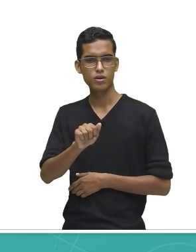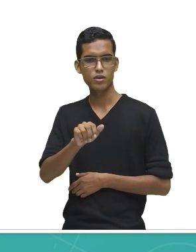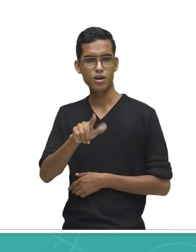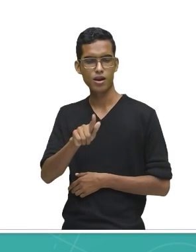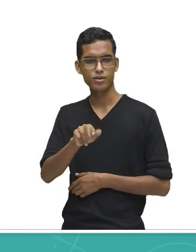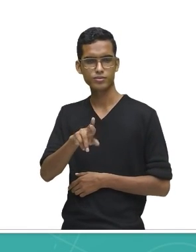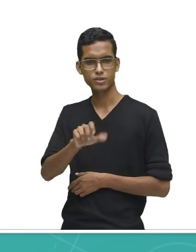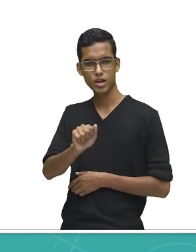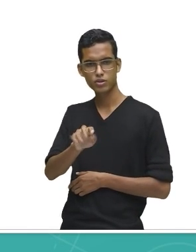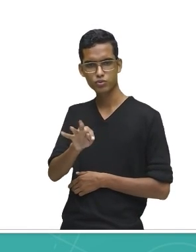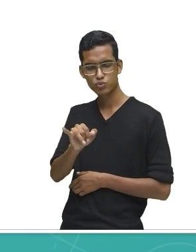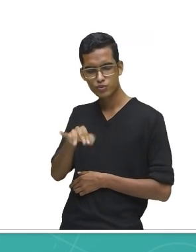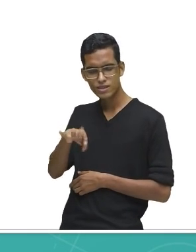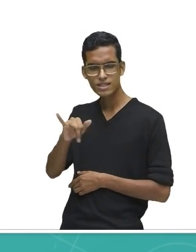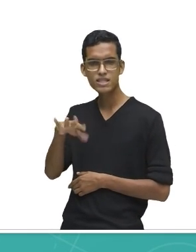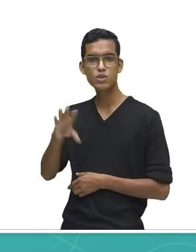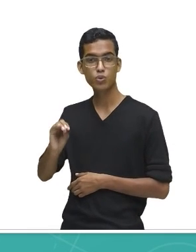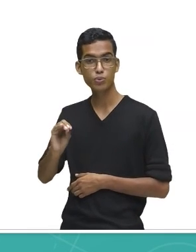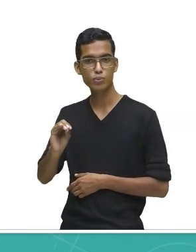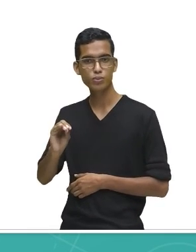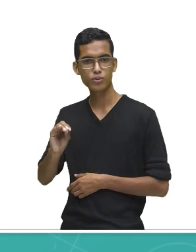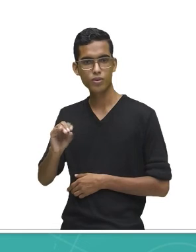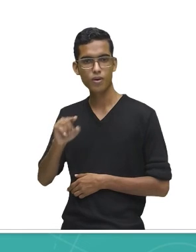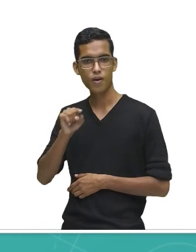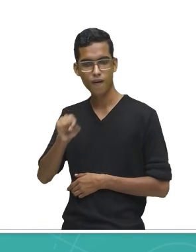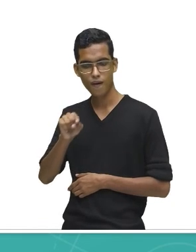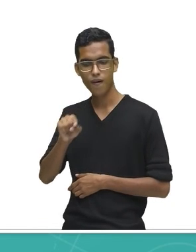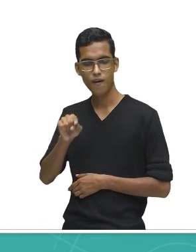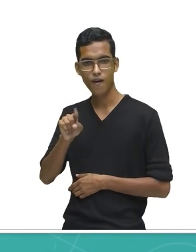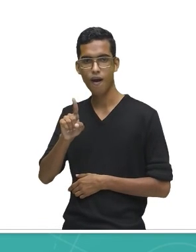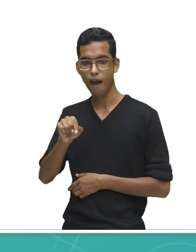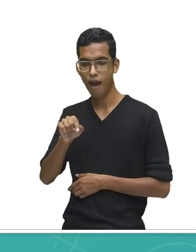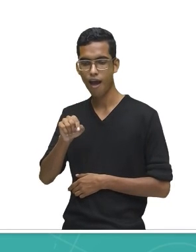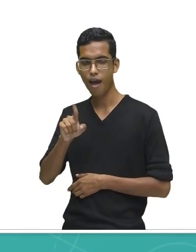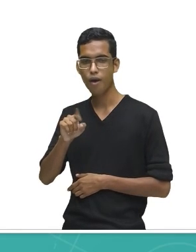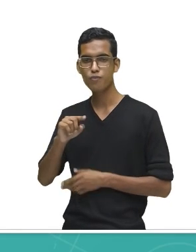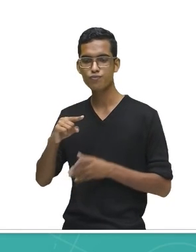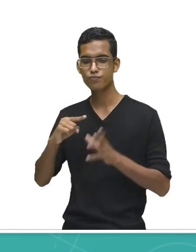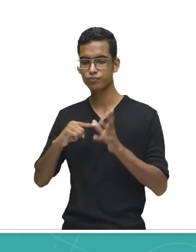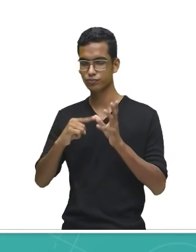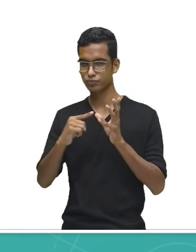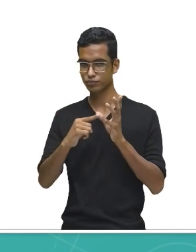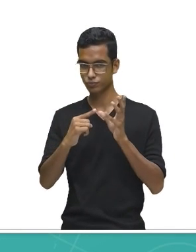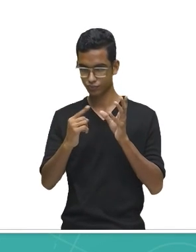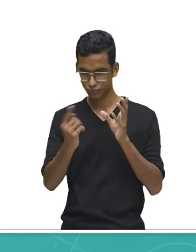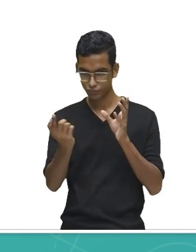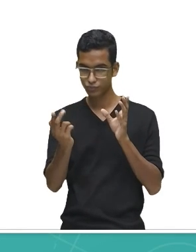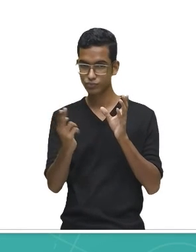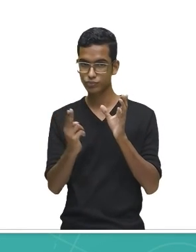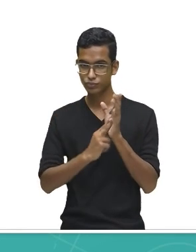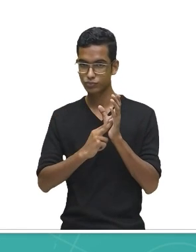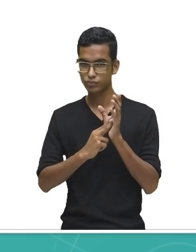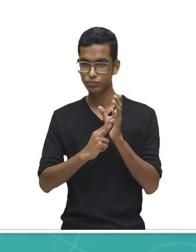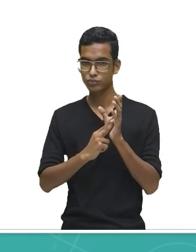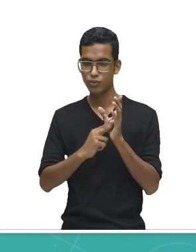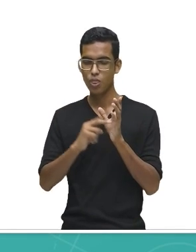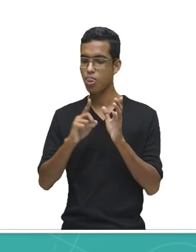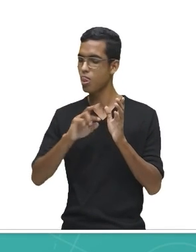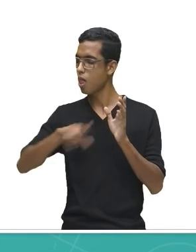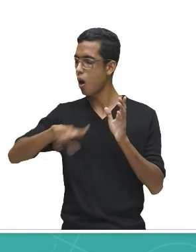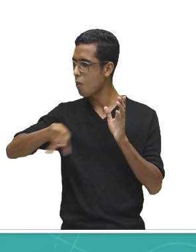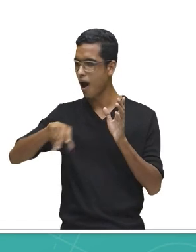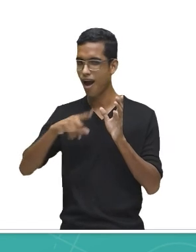né? Por isso, tá a letra C. A letra C diz que vamos